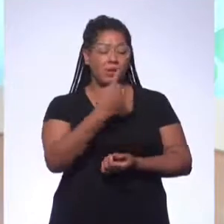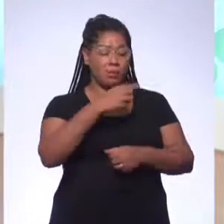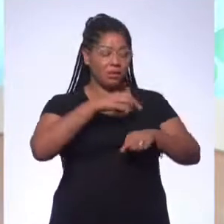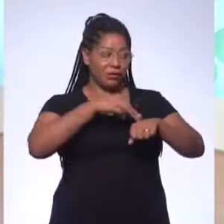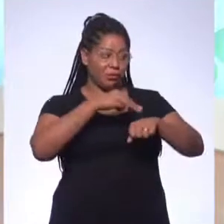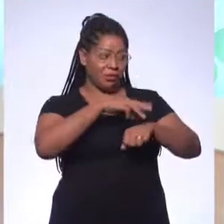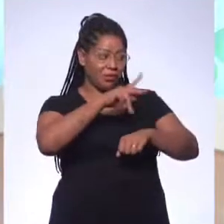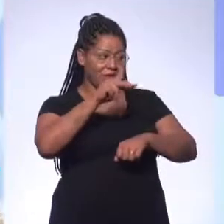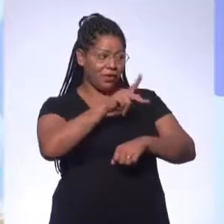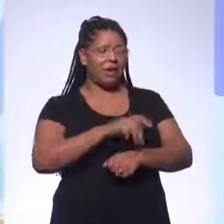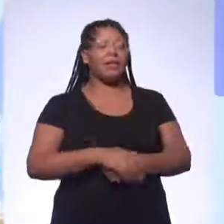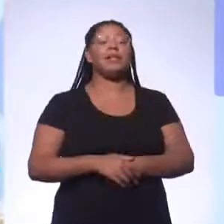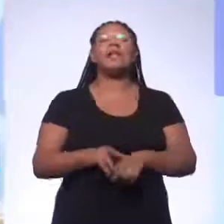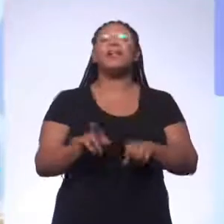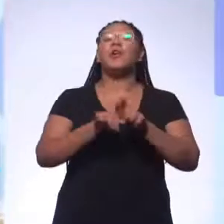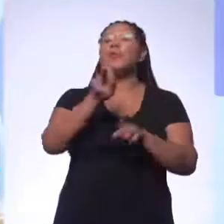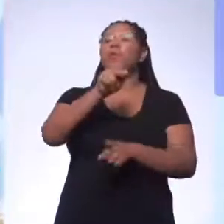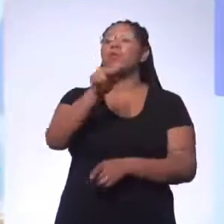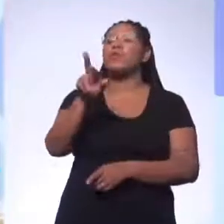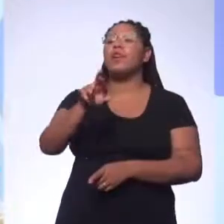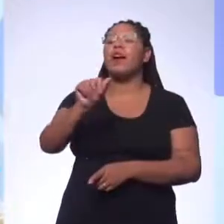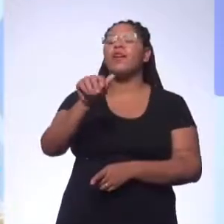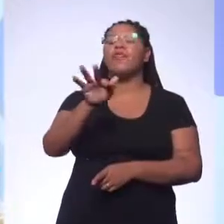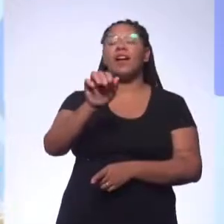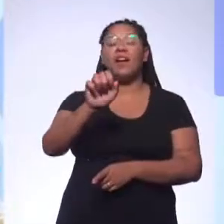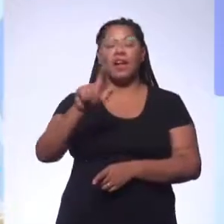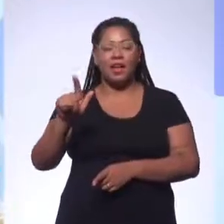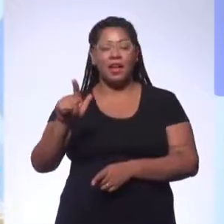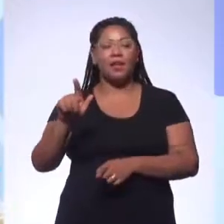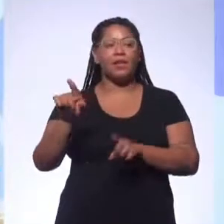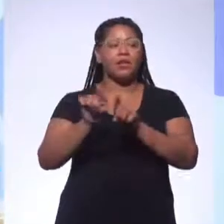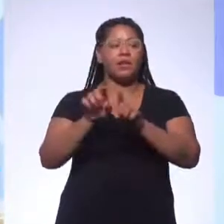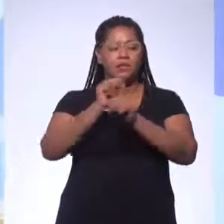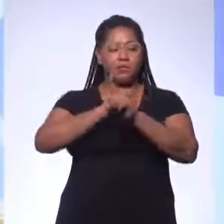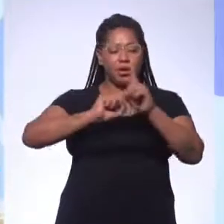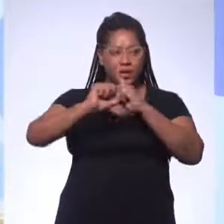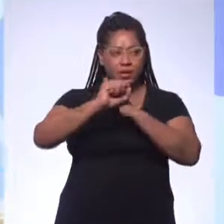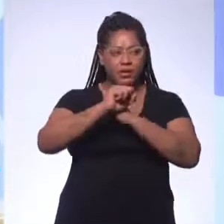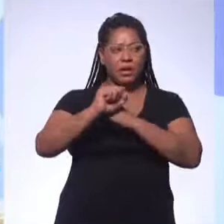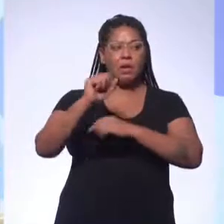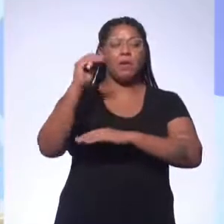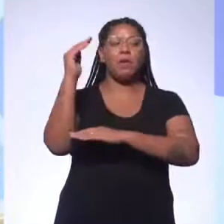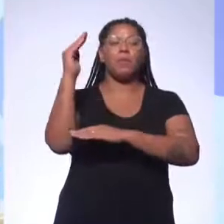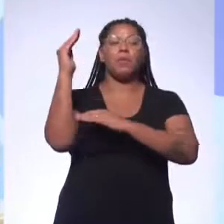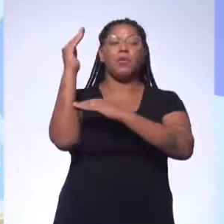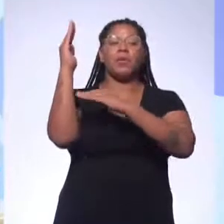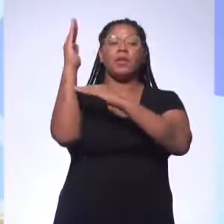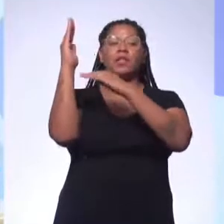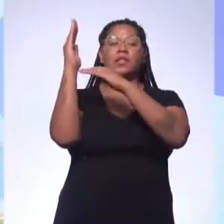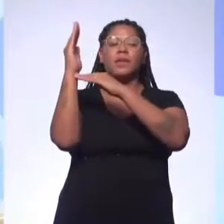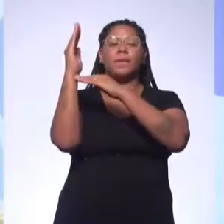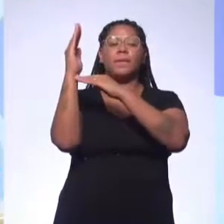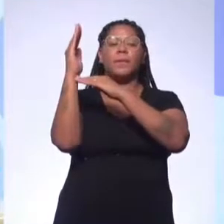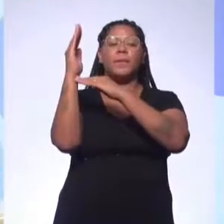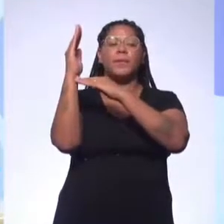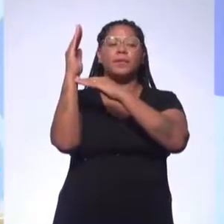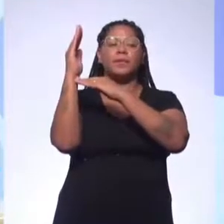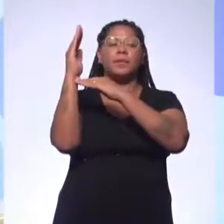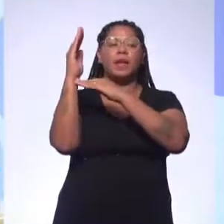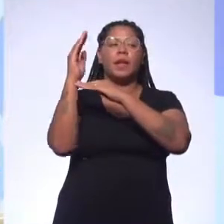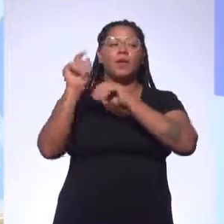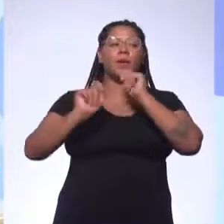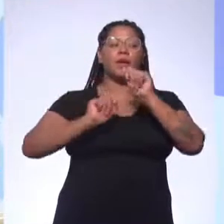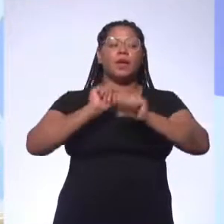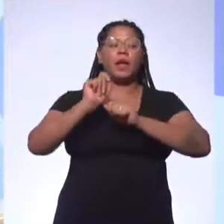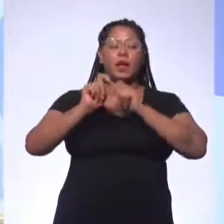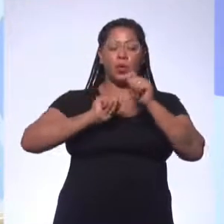professor Rafael falou assim que além do socialismo ter se tornado burocracias e até totalitária, a máxima de que a economia,